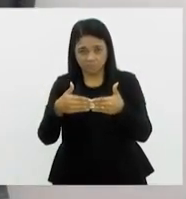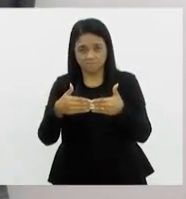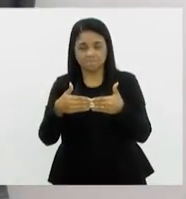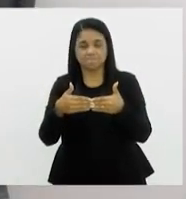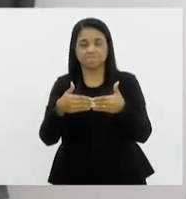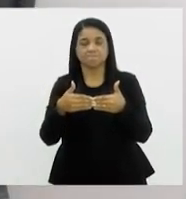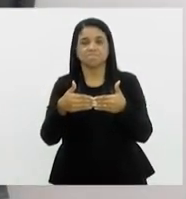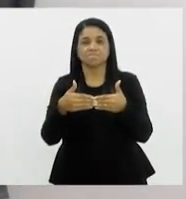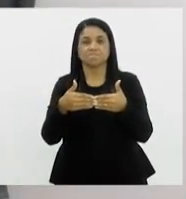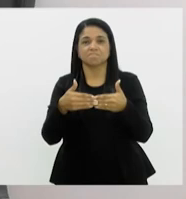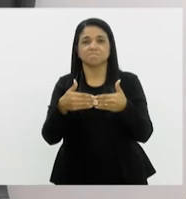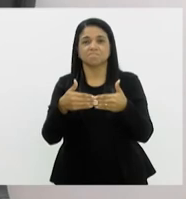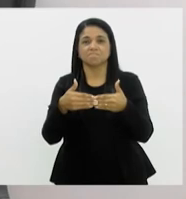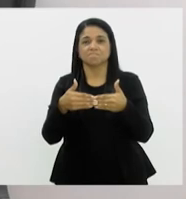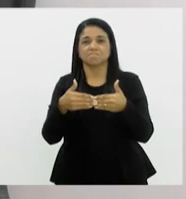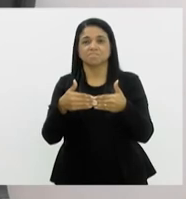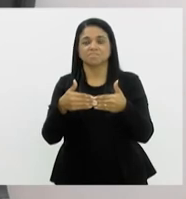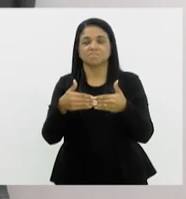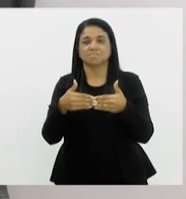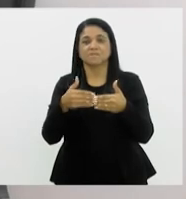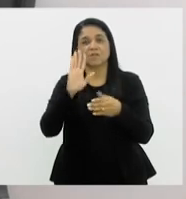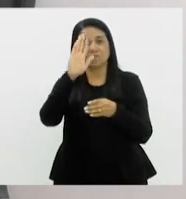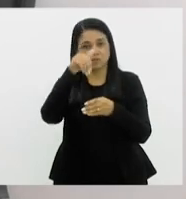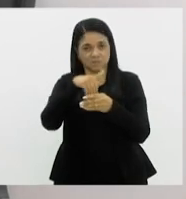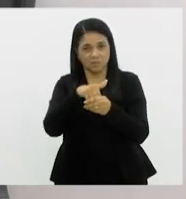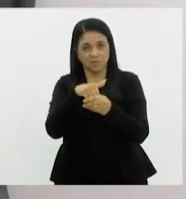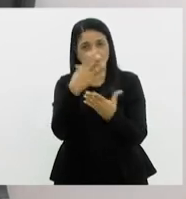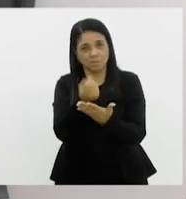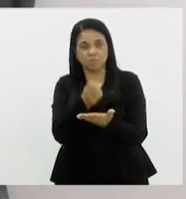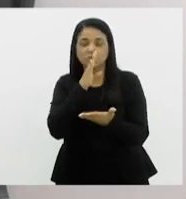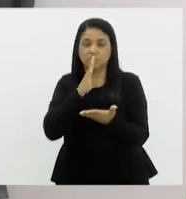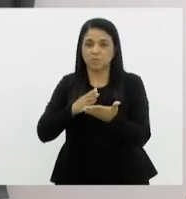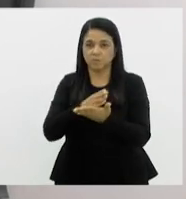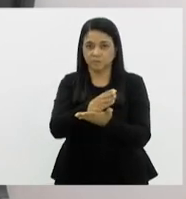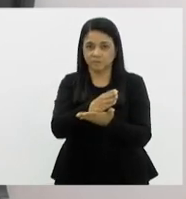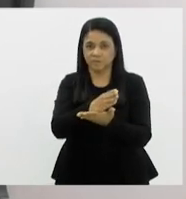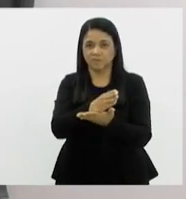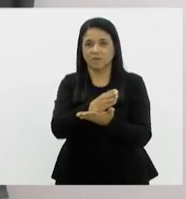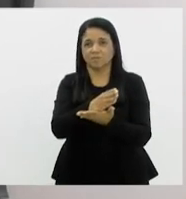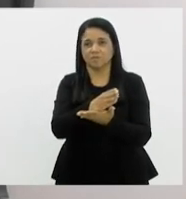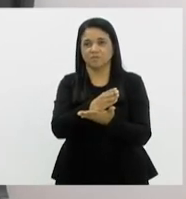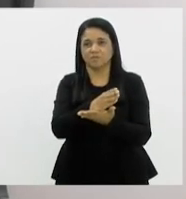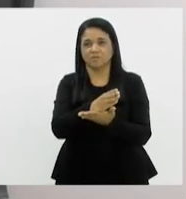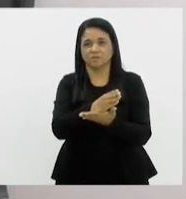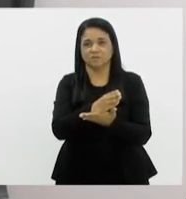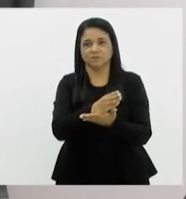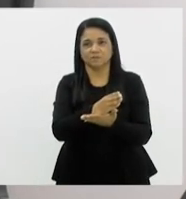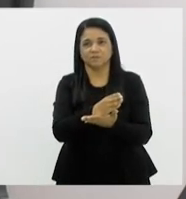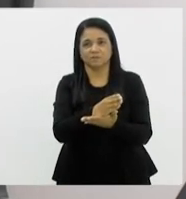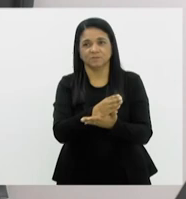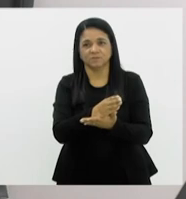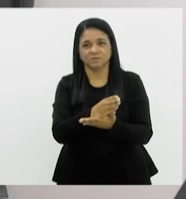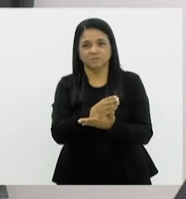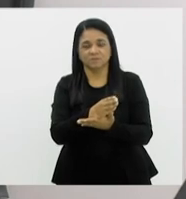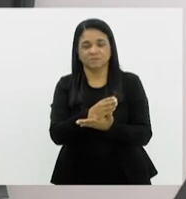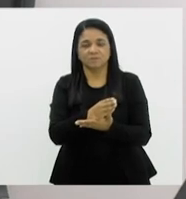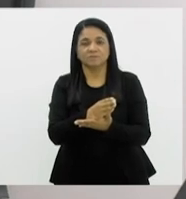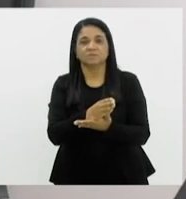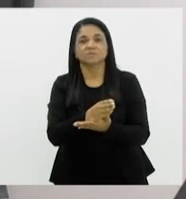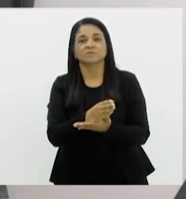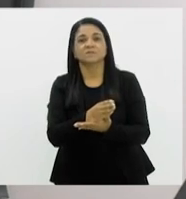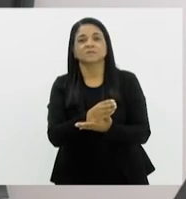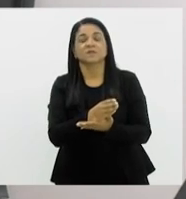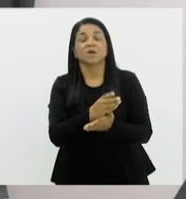discutir, encerrada a discussão. Em votação, os senhores que aprovam, permaneçam como estão. Aprovado.